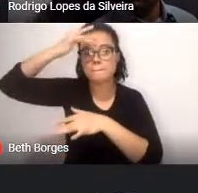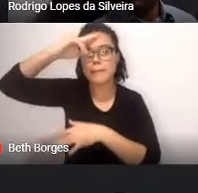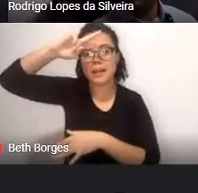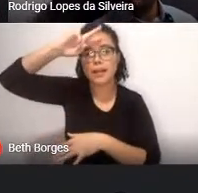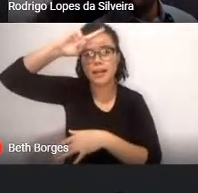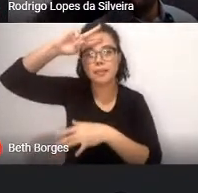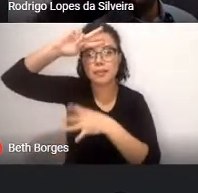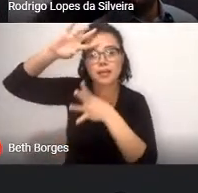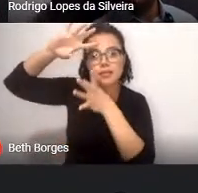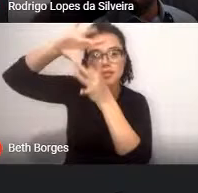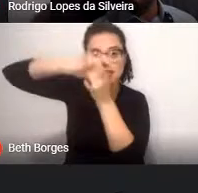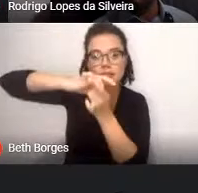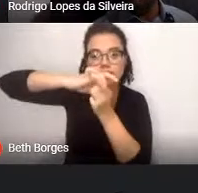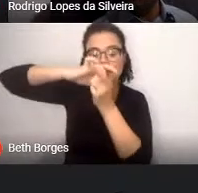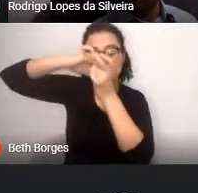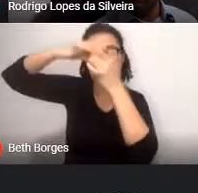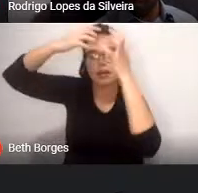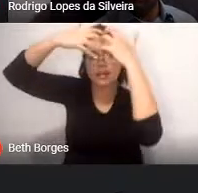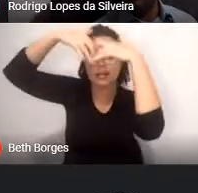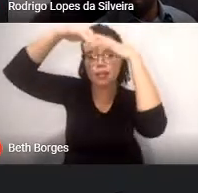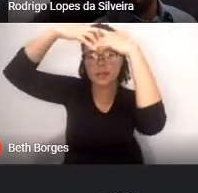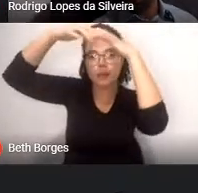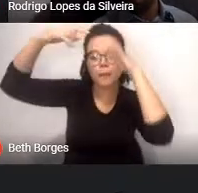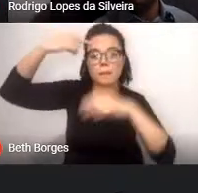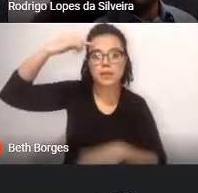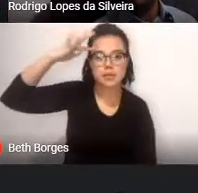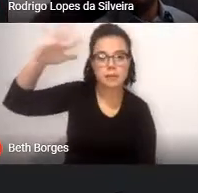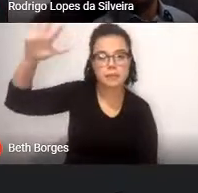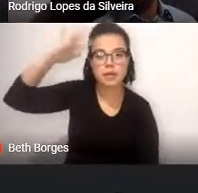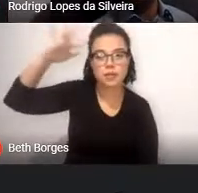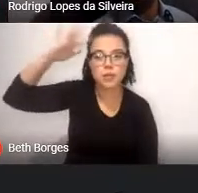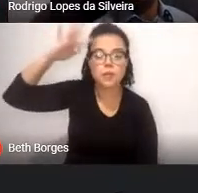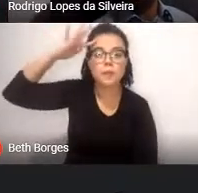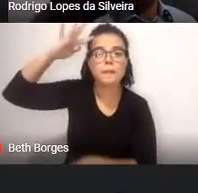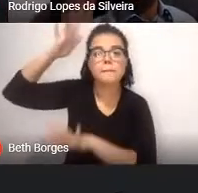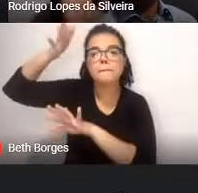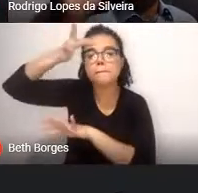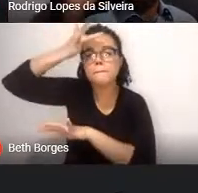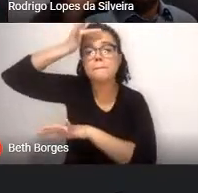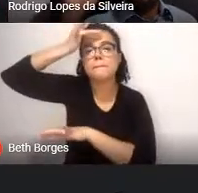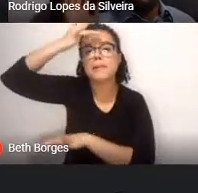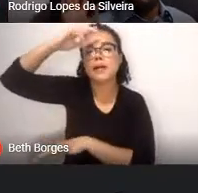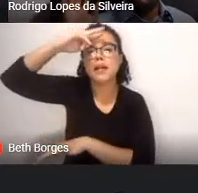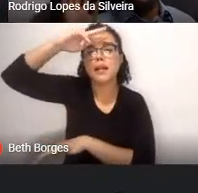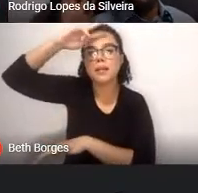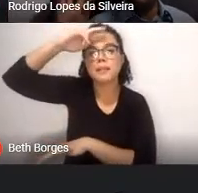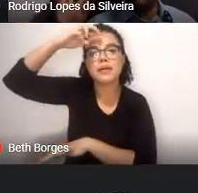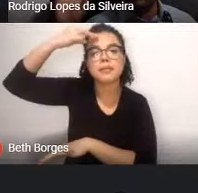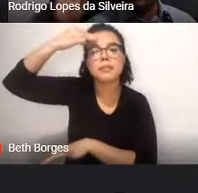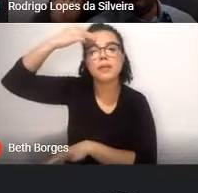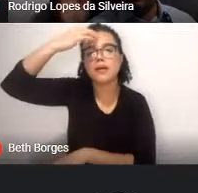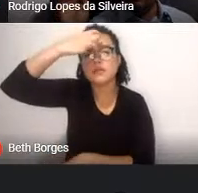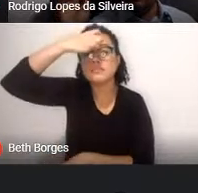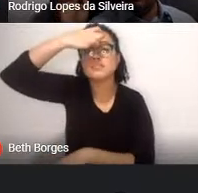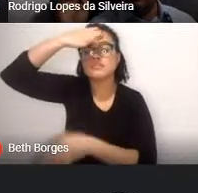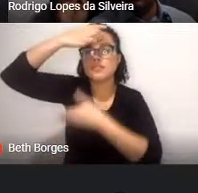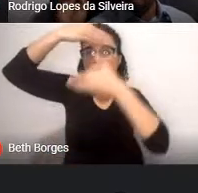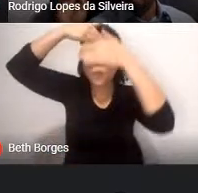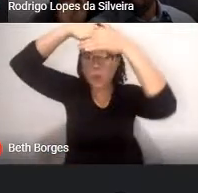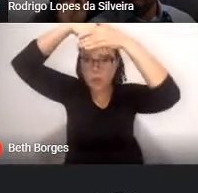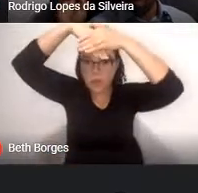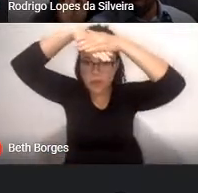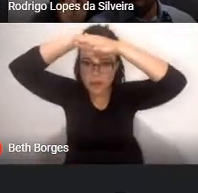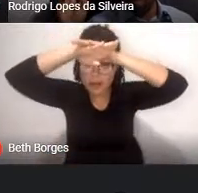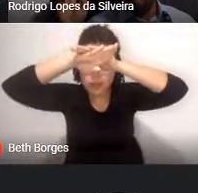são conteúdos de pensamentos. Elas se tornam memórias porque vão ficando guardadas, registradas,